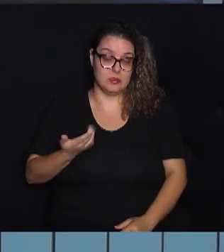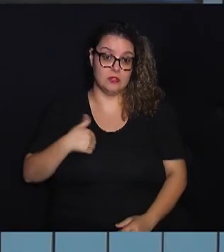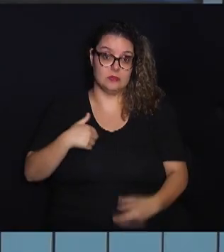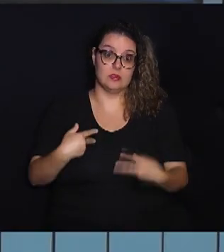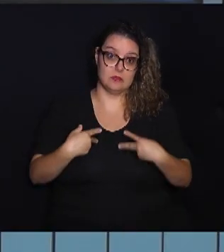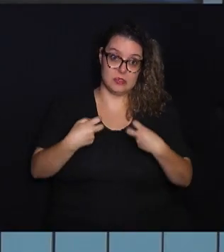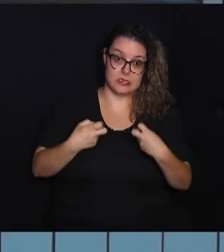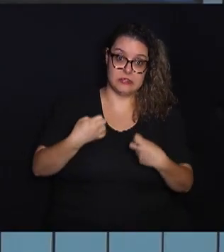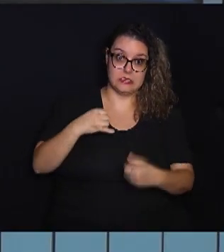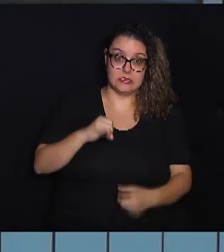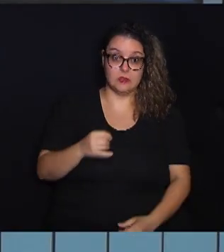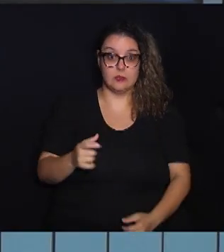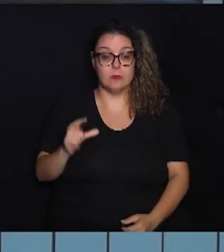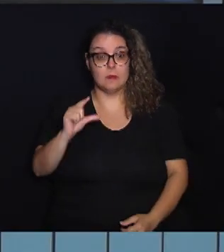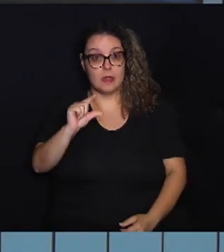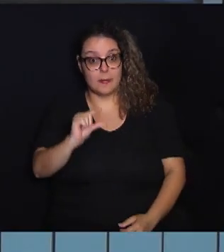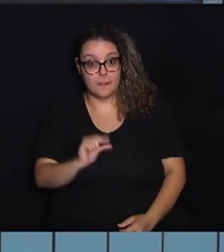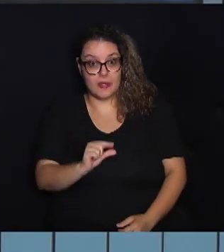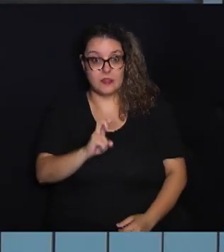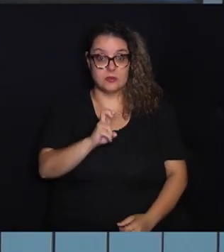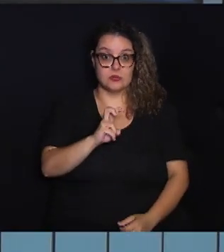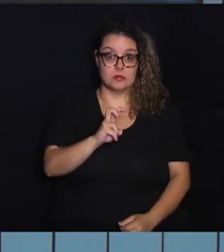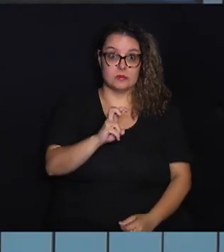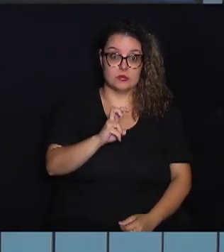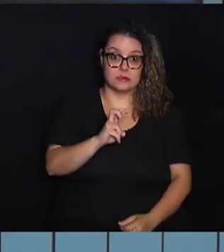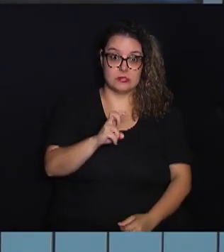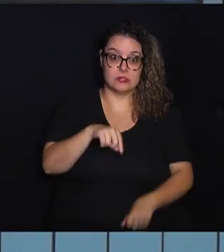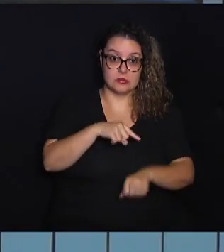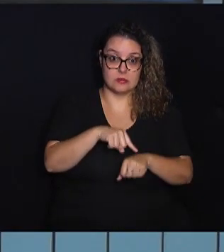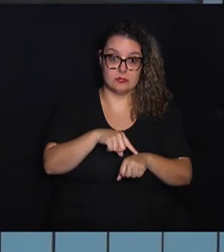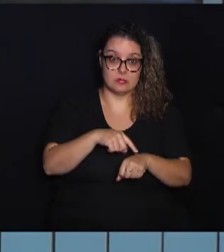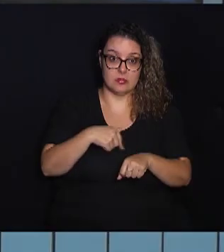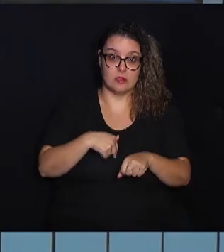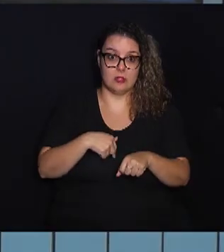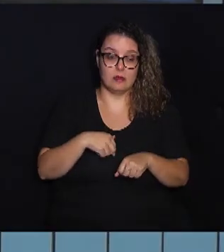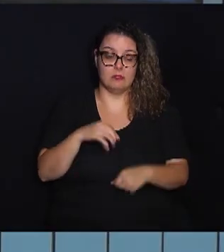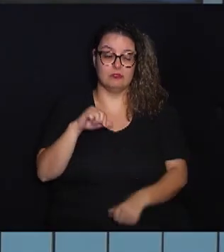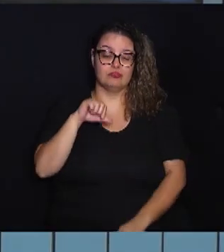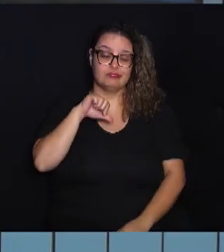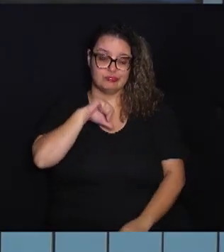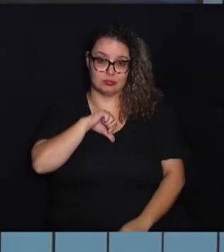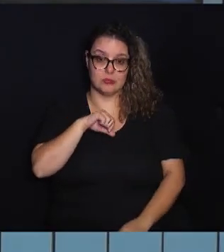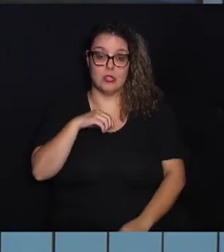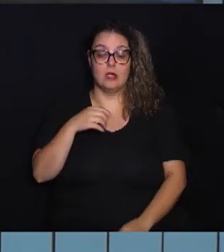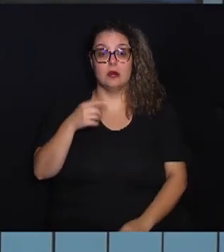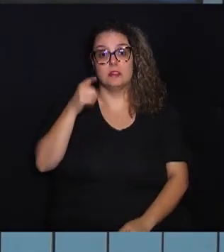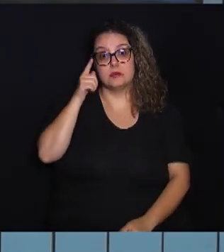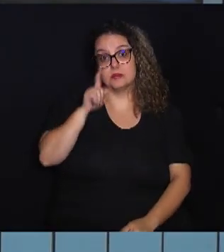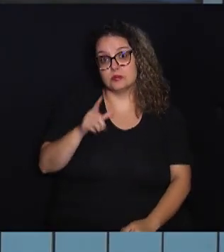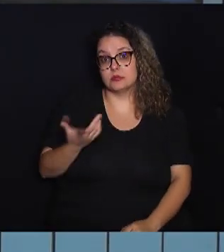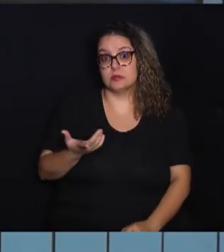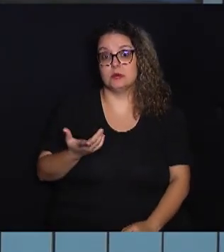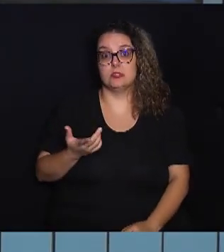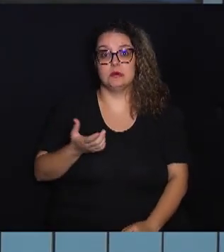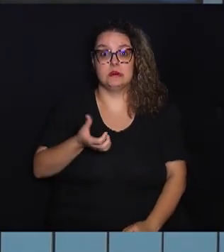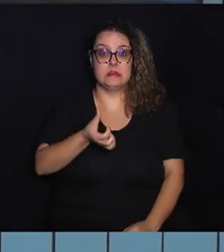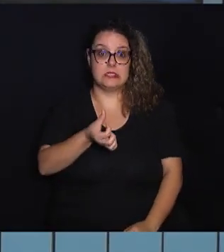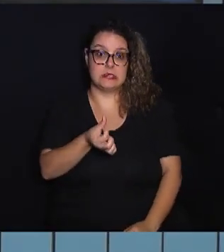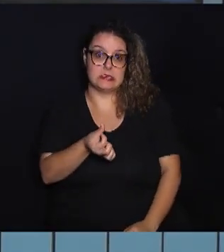que se eu dormir menos que 5 horas, eu fico bem mal. Agora, se eu conseguir atingir pelo menos